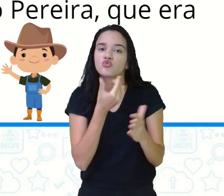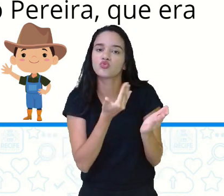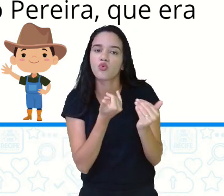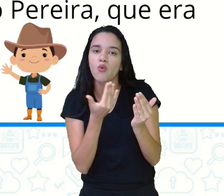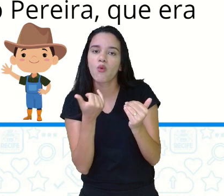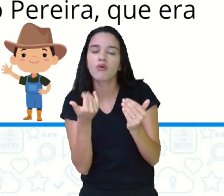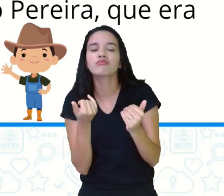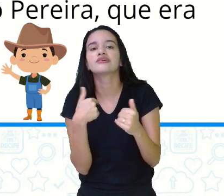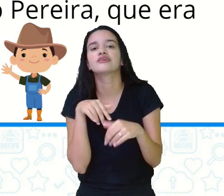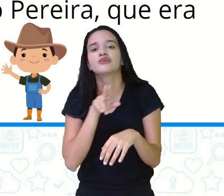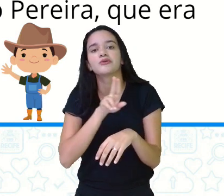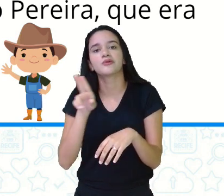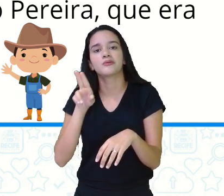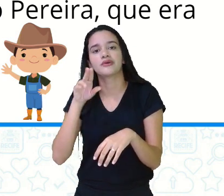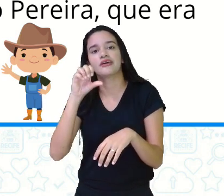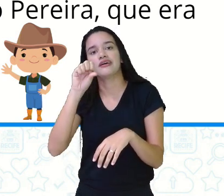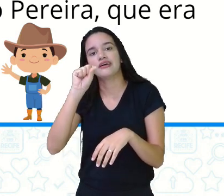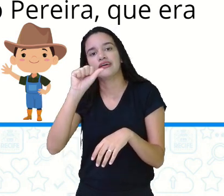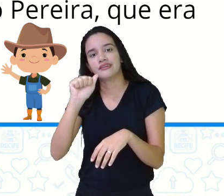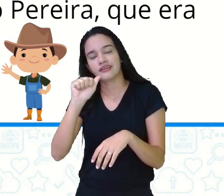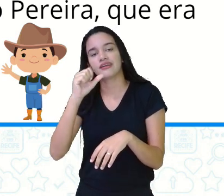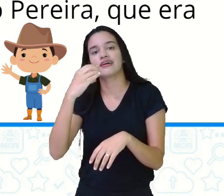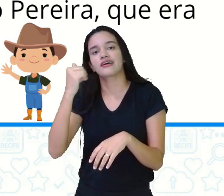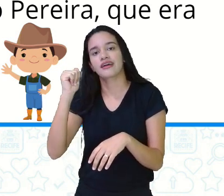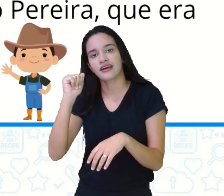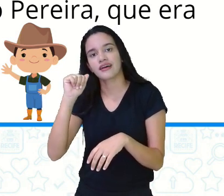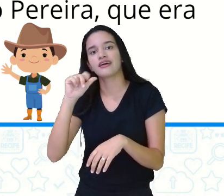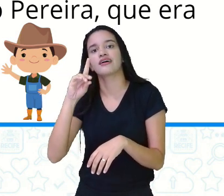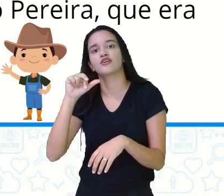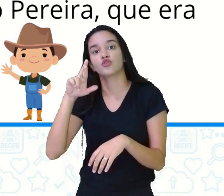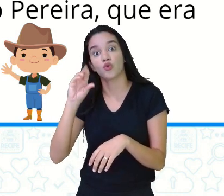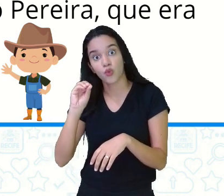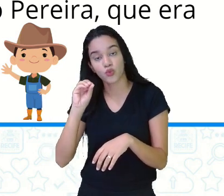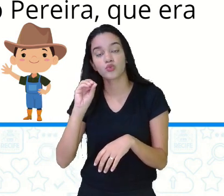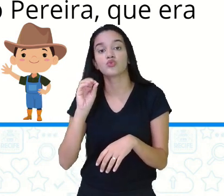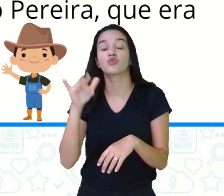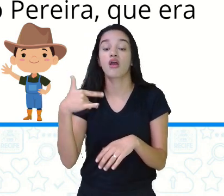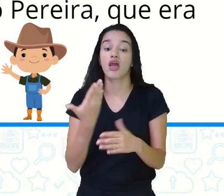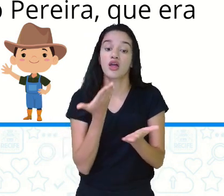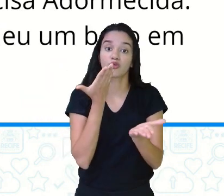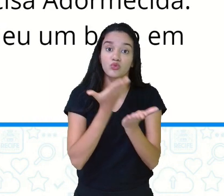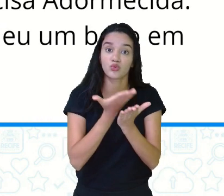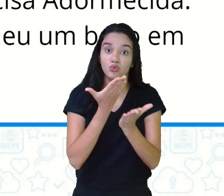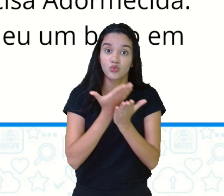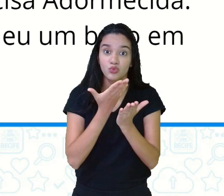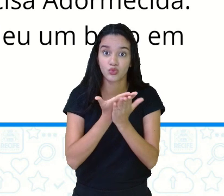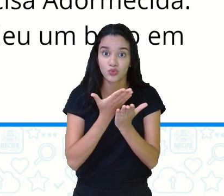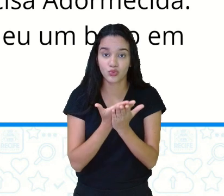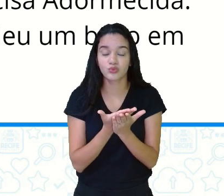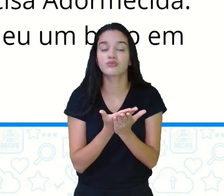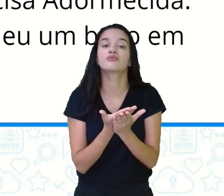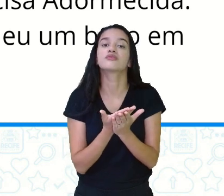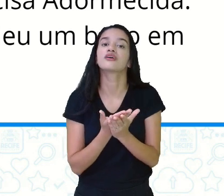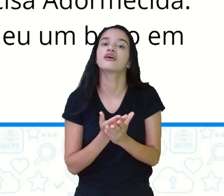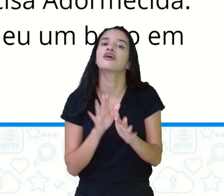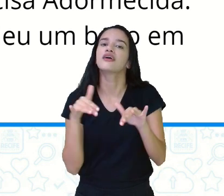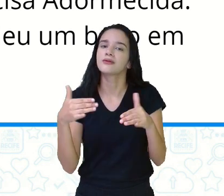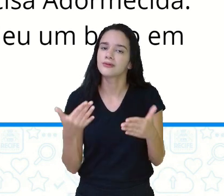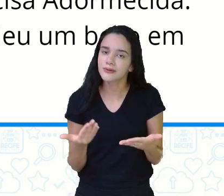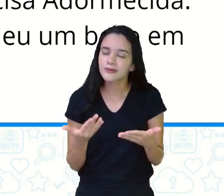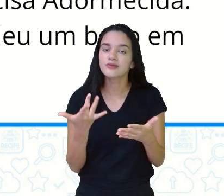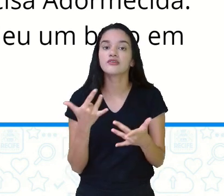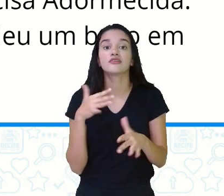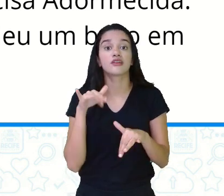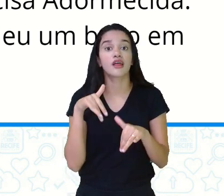fazendeiro chamado Sá Cardoso Pereira, que era um grande estudioso de papagaios. Ele estava